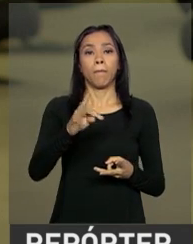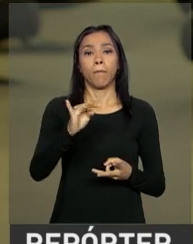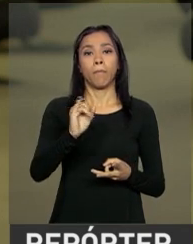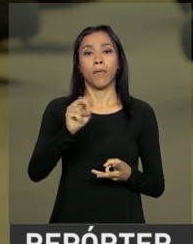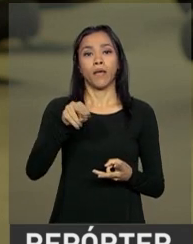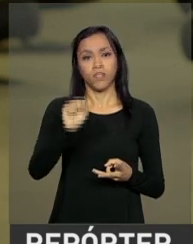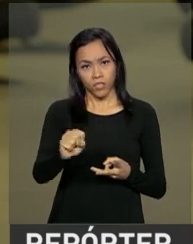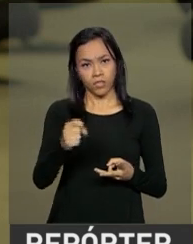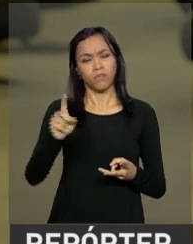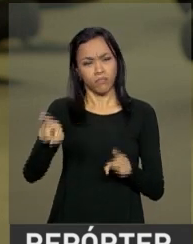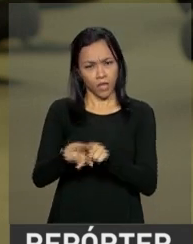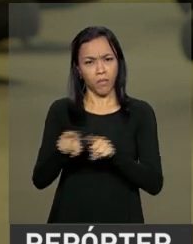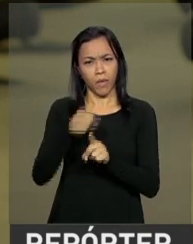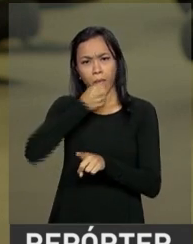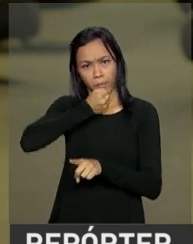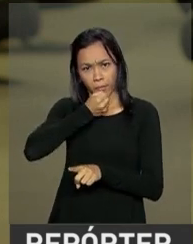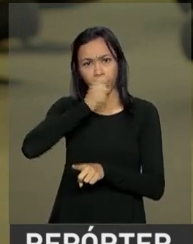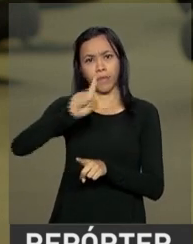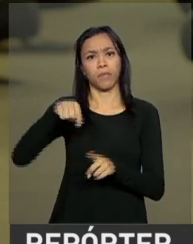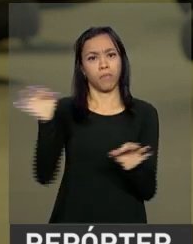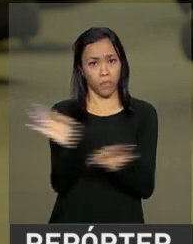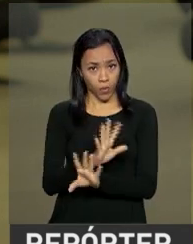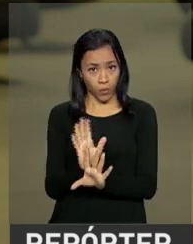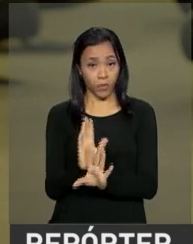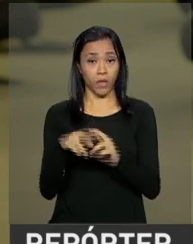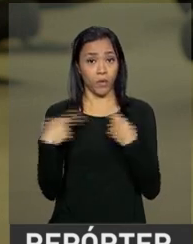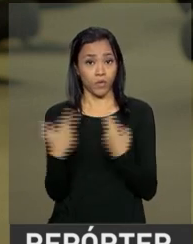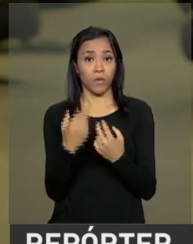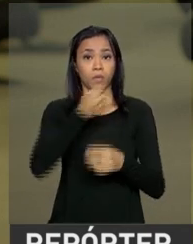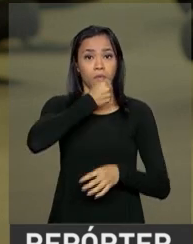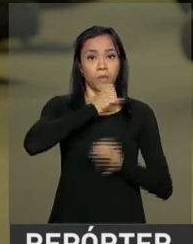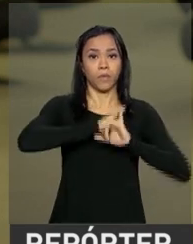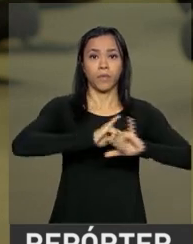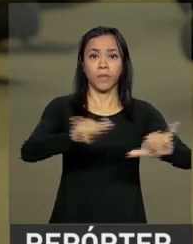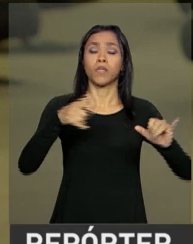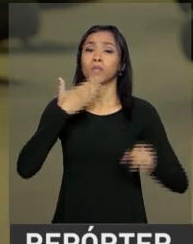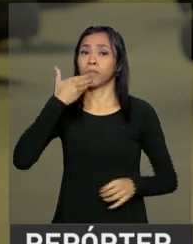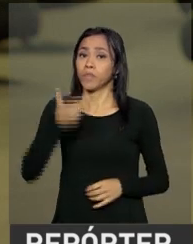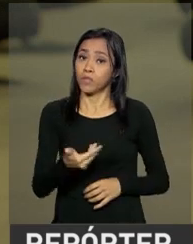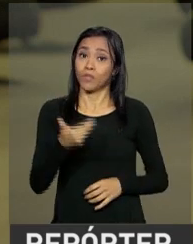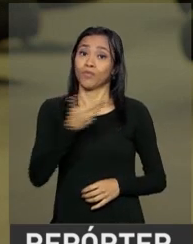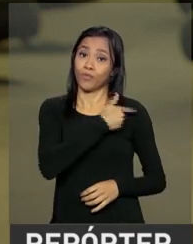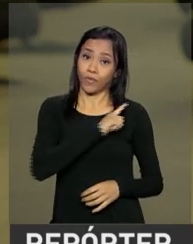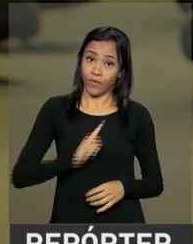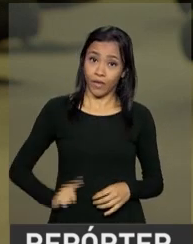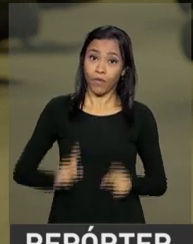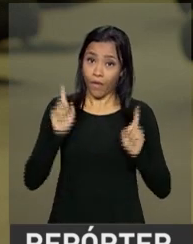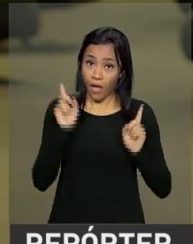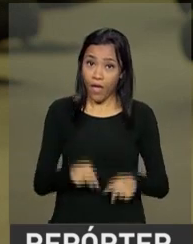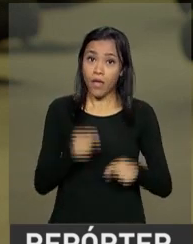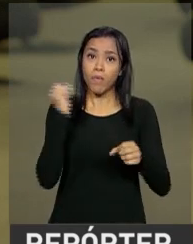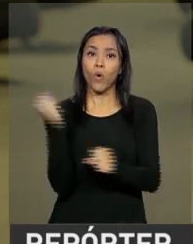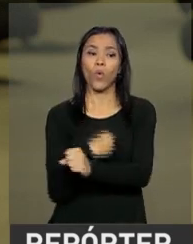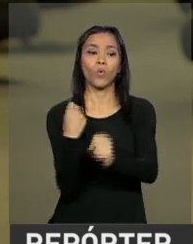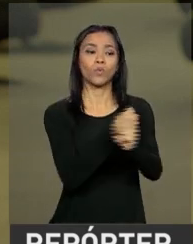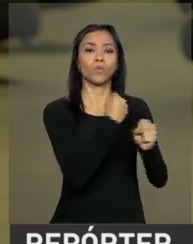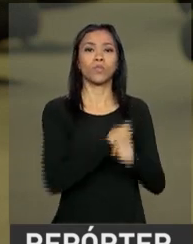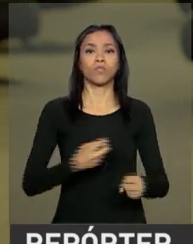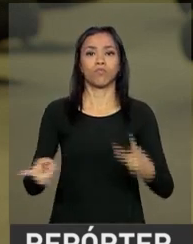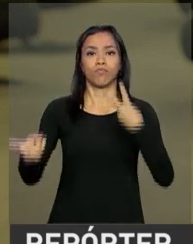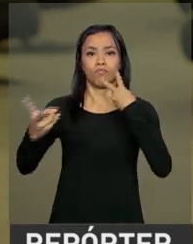uma entrevista coletiva depois dessa reunião e disse que um dos pedidos do governador foi a construção de um presídio